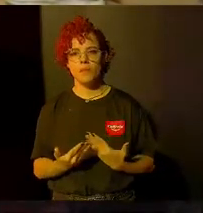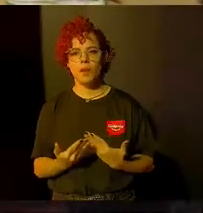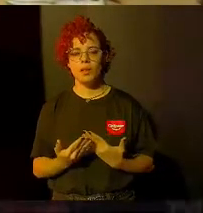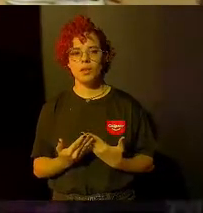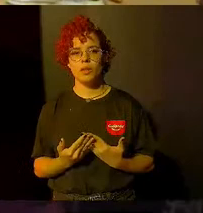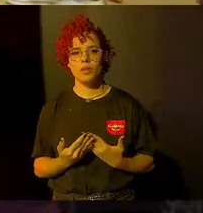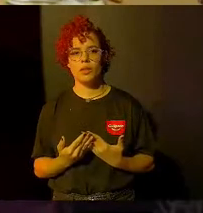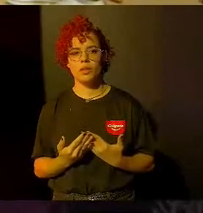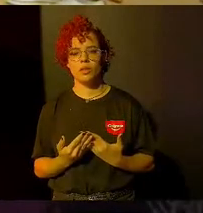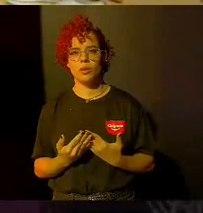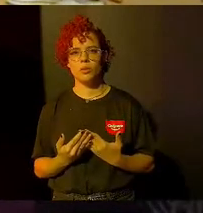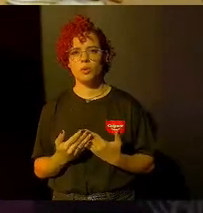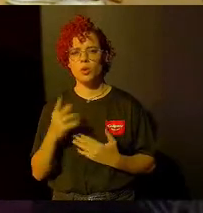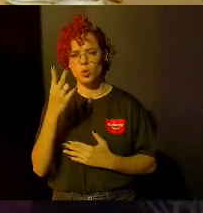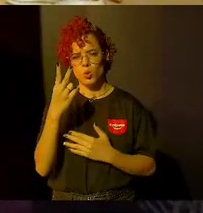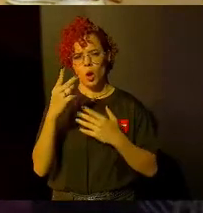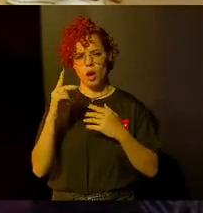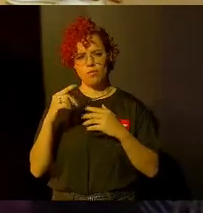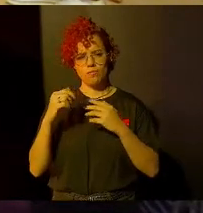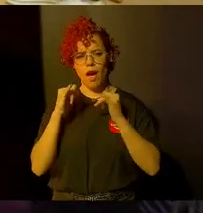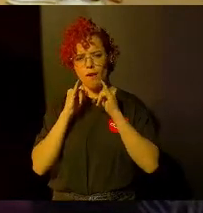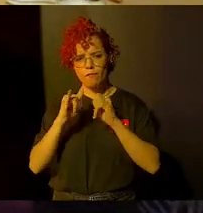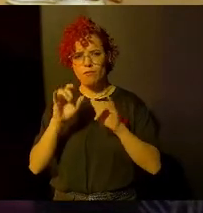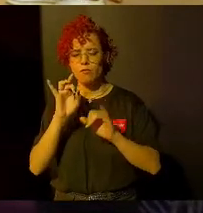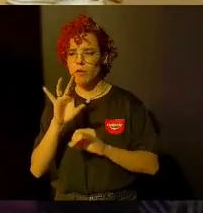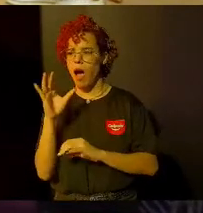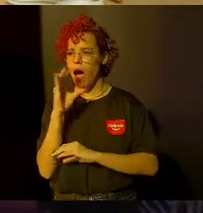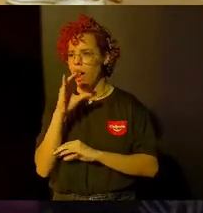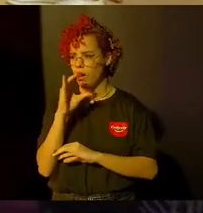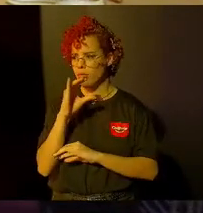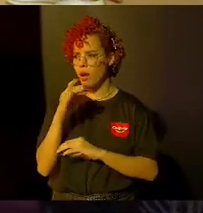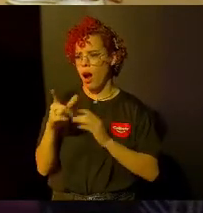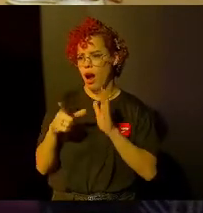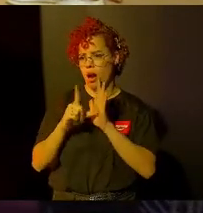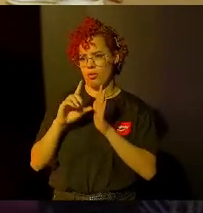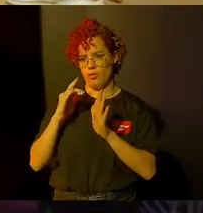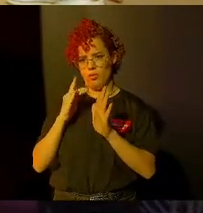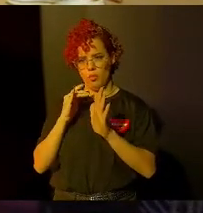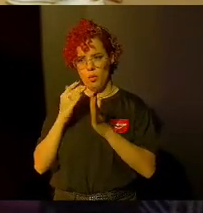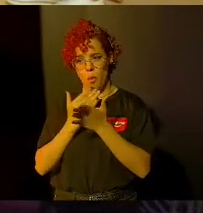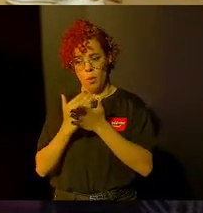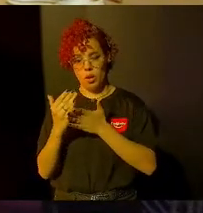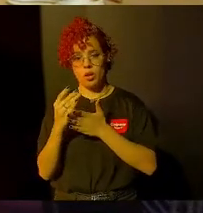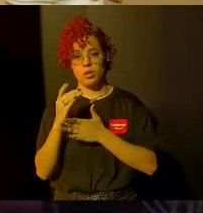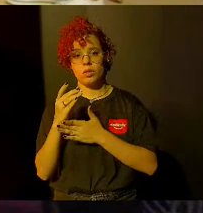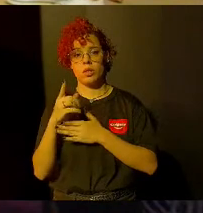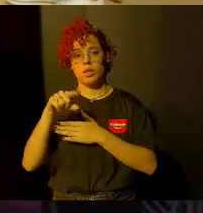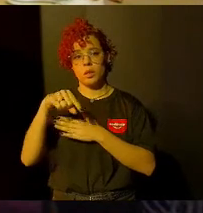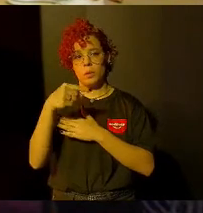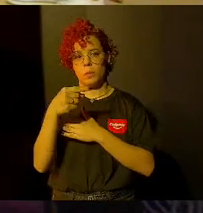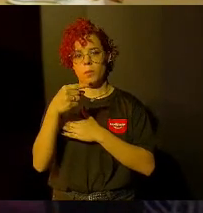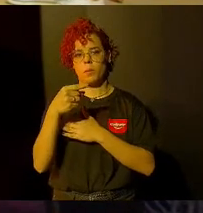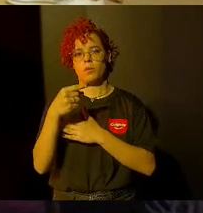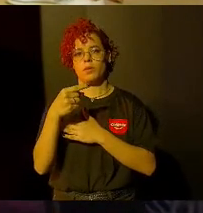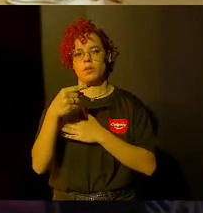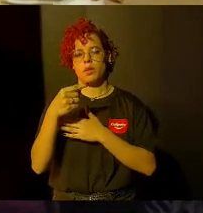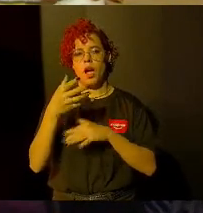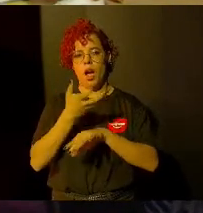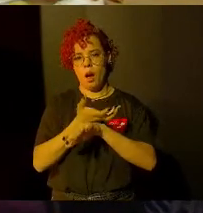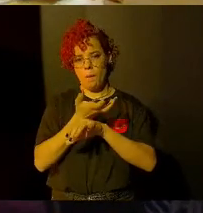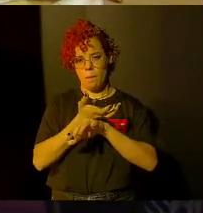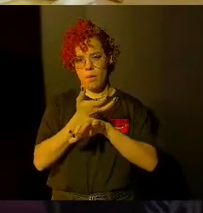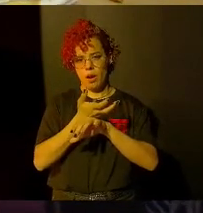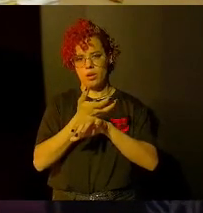dois avisos rapidinho antes da gente começar após a sessão autógrafo de fotos aqui na praça de autógrafo aqui ao lado